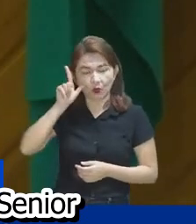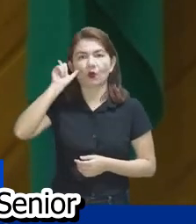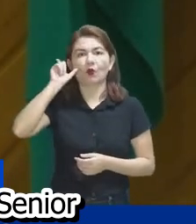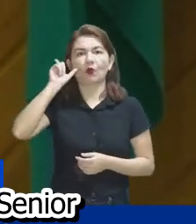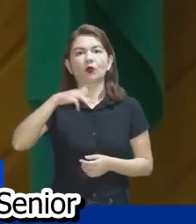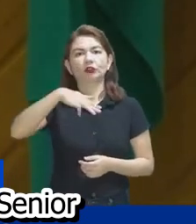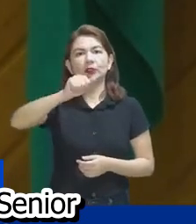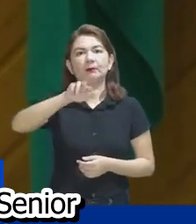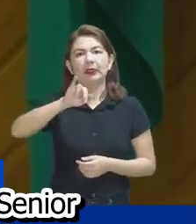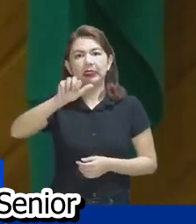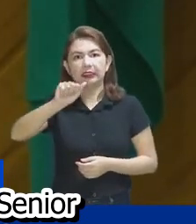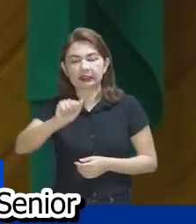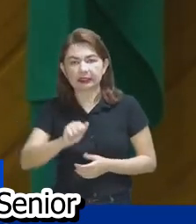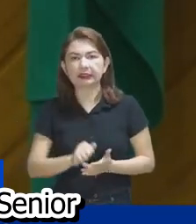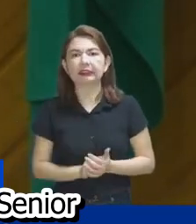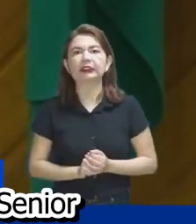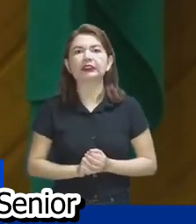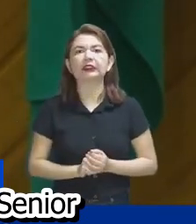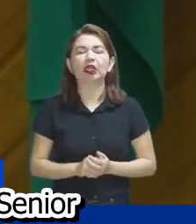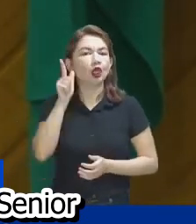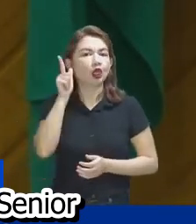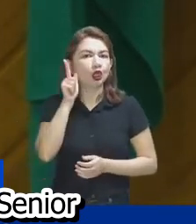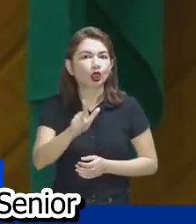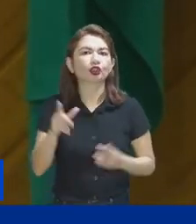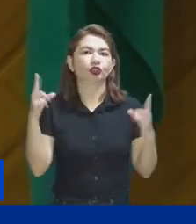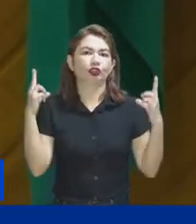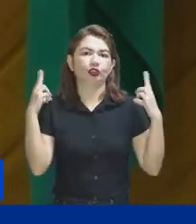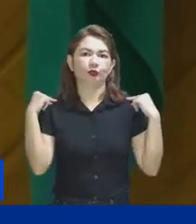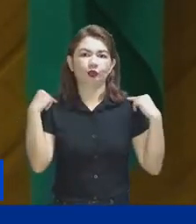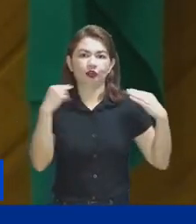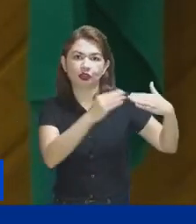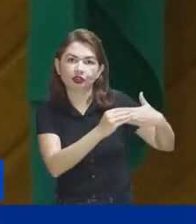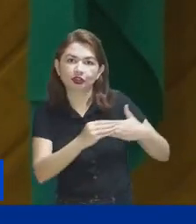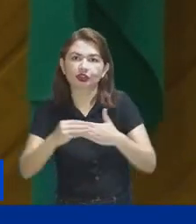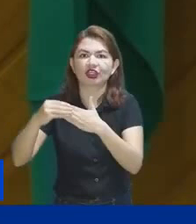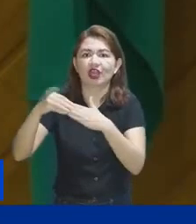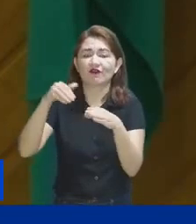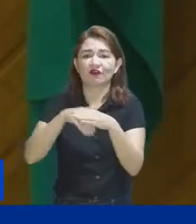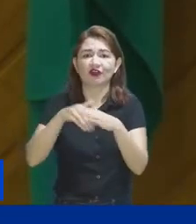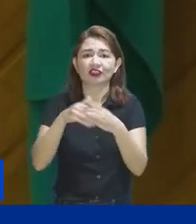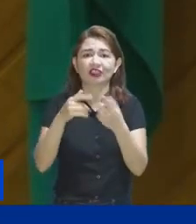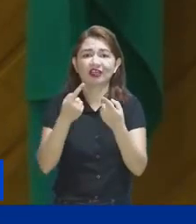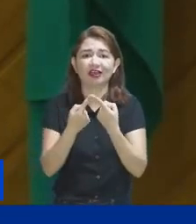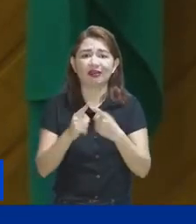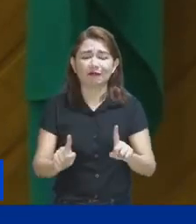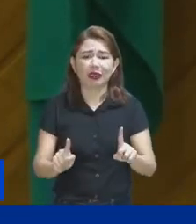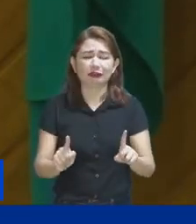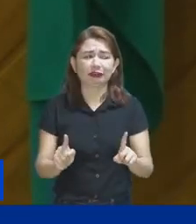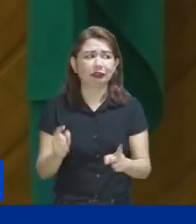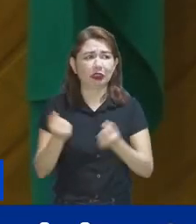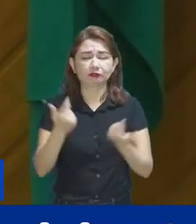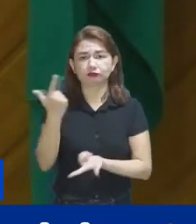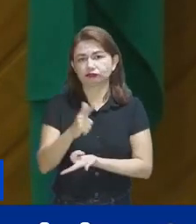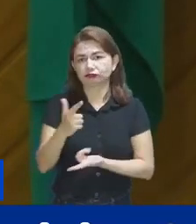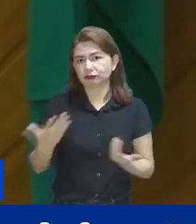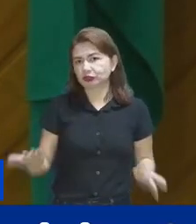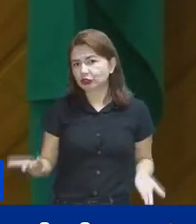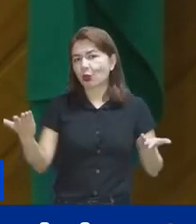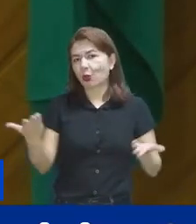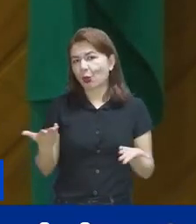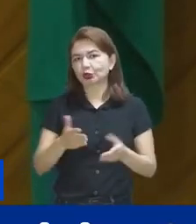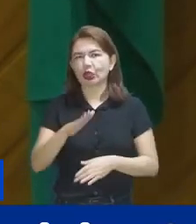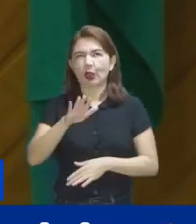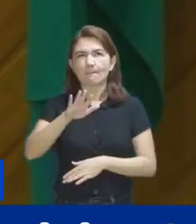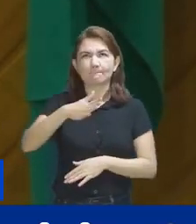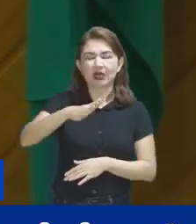Sênio providenciaria um motorista para levá-la para votar, pois a depoente não tinha transporte para ir. Que hoje, por volta